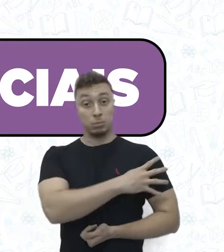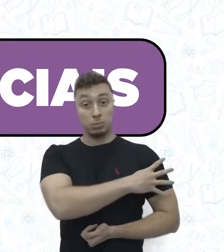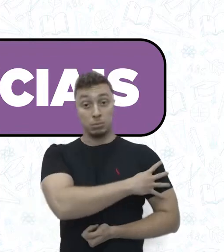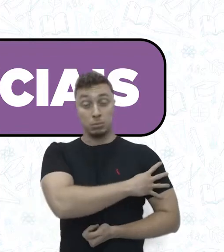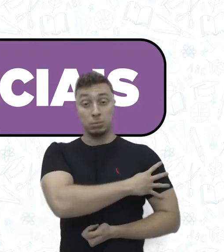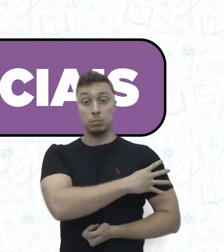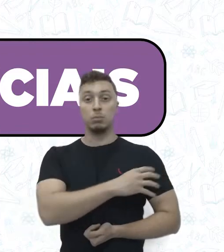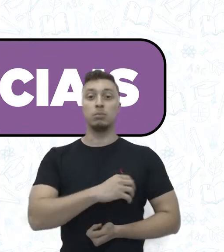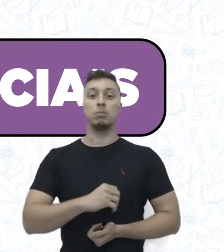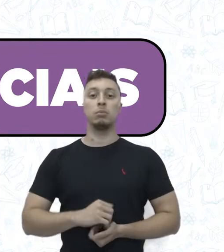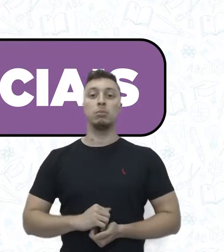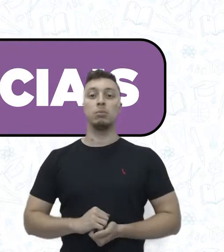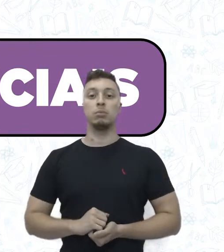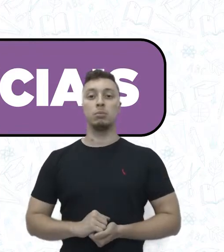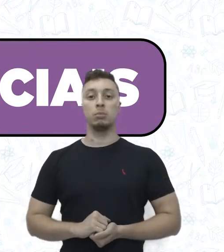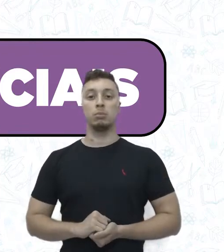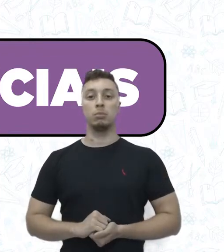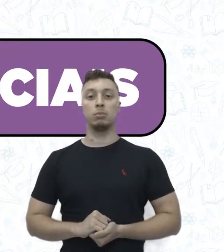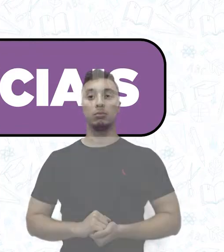E